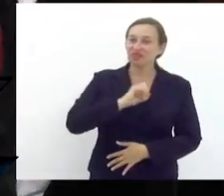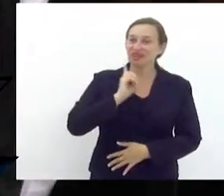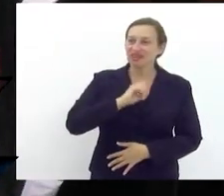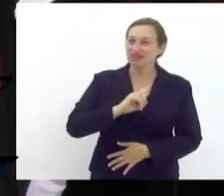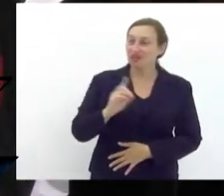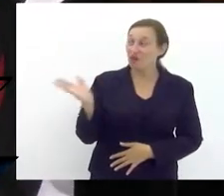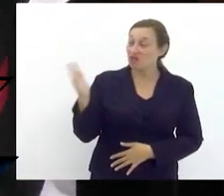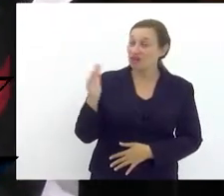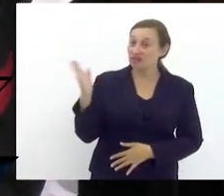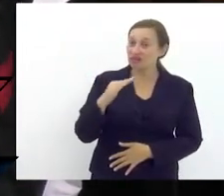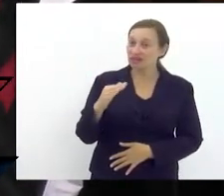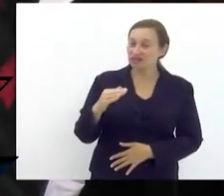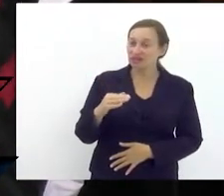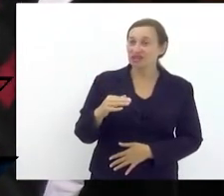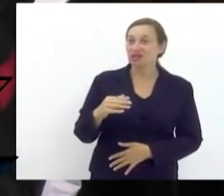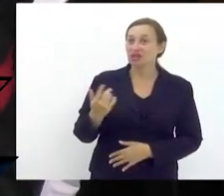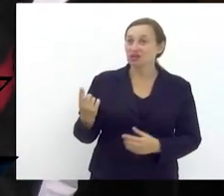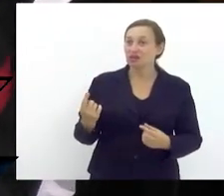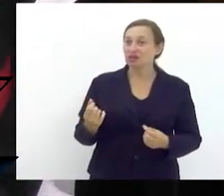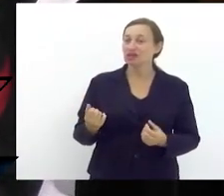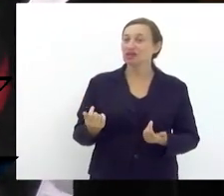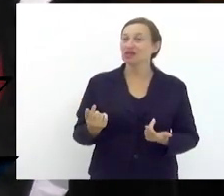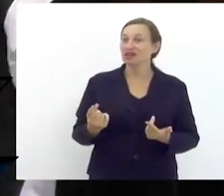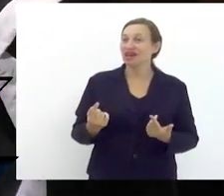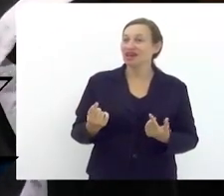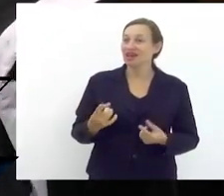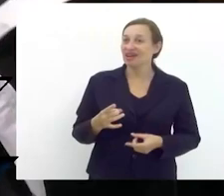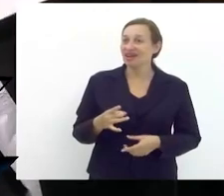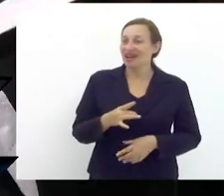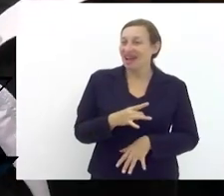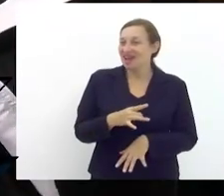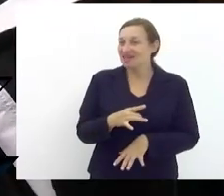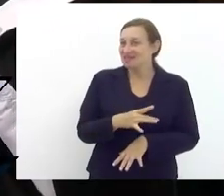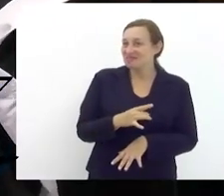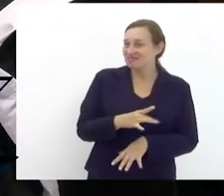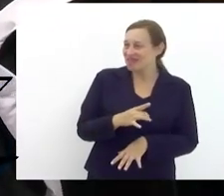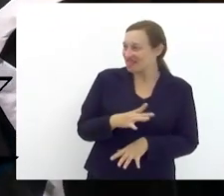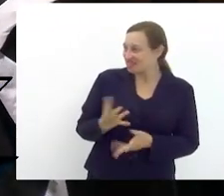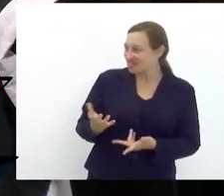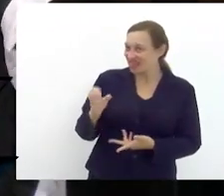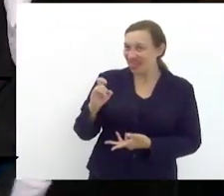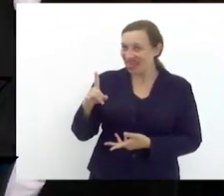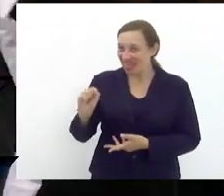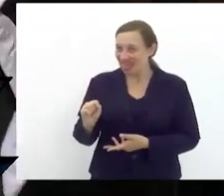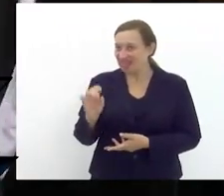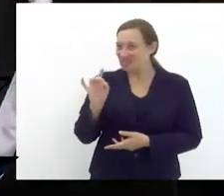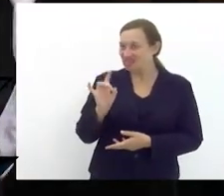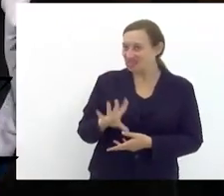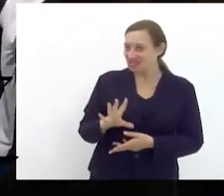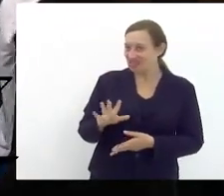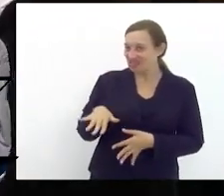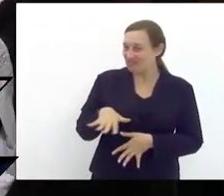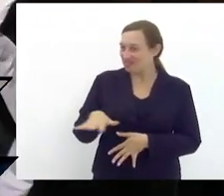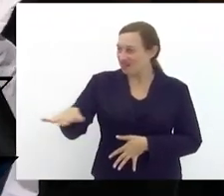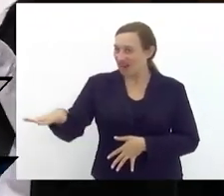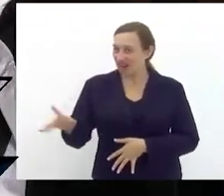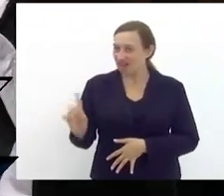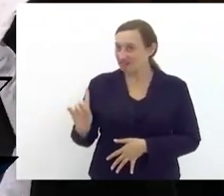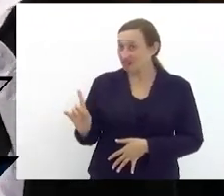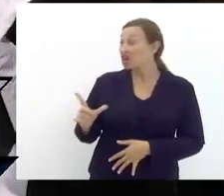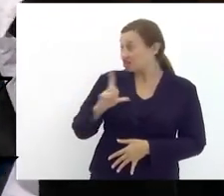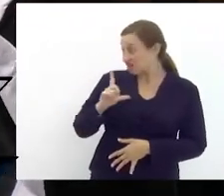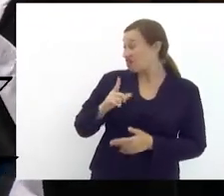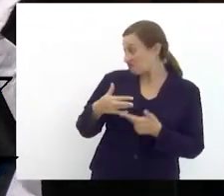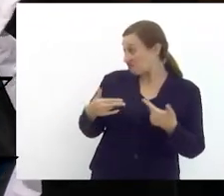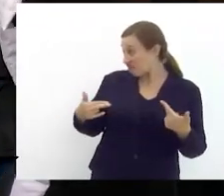que tem muito famosinho aí postando você mas tem pavor de ir na torcida ai nojo aikeca só tem Paraíso só tem favelado tem muita gente